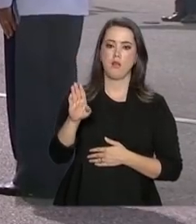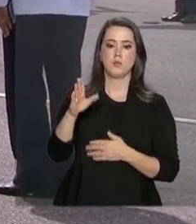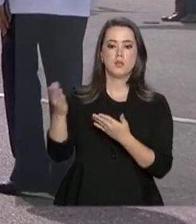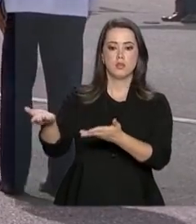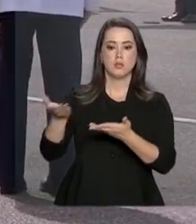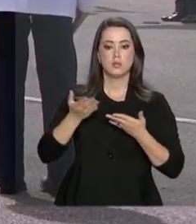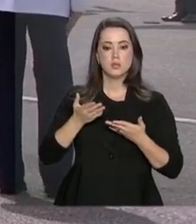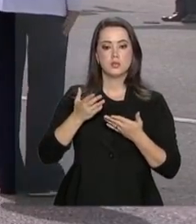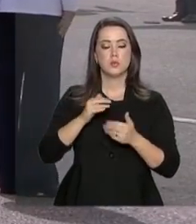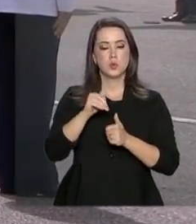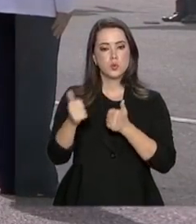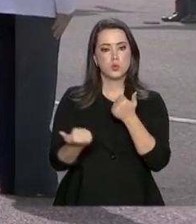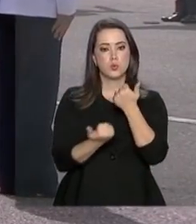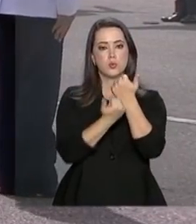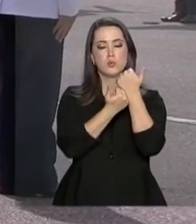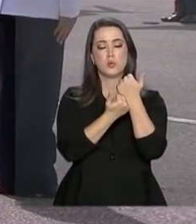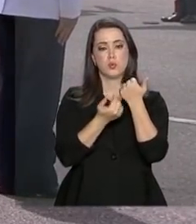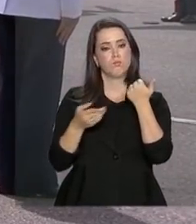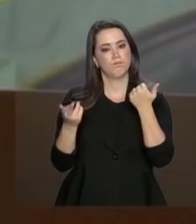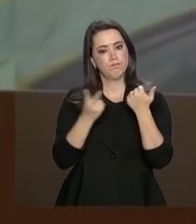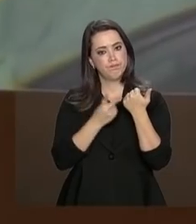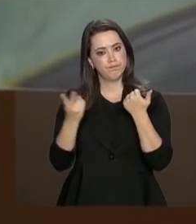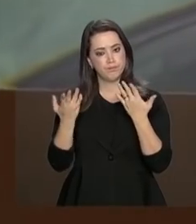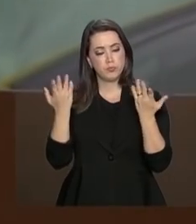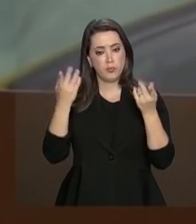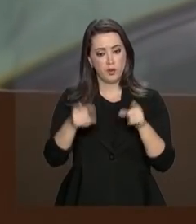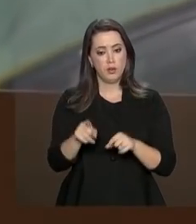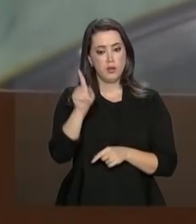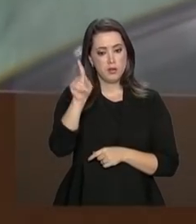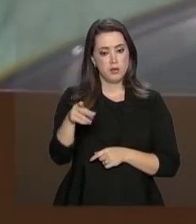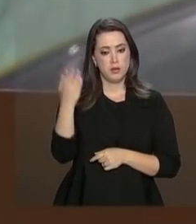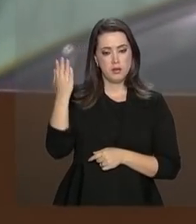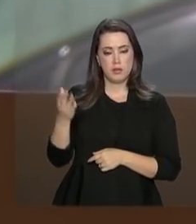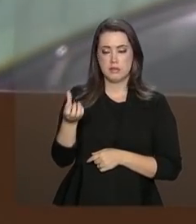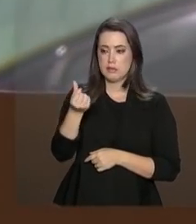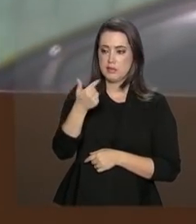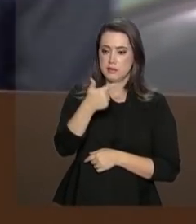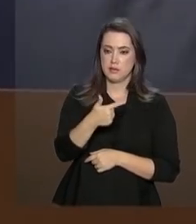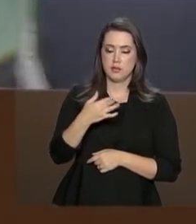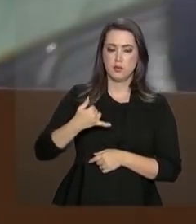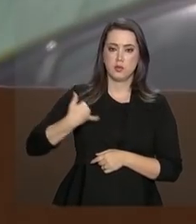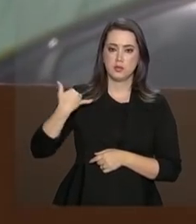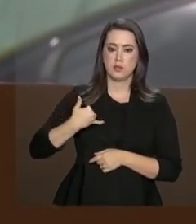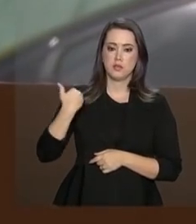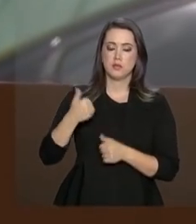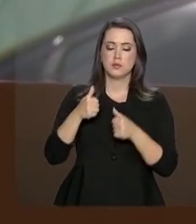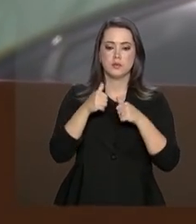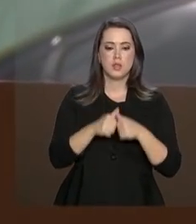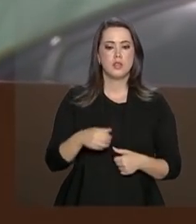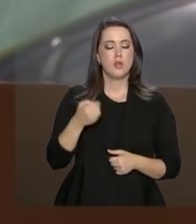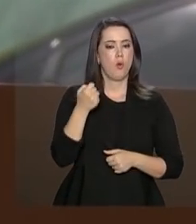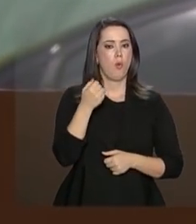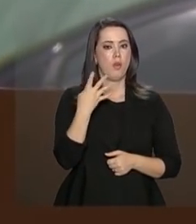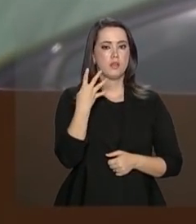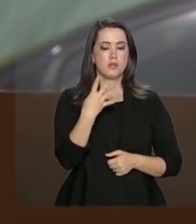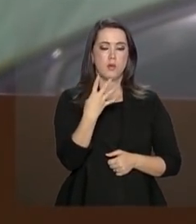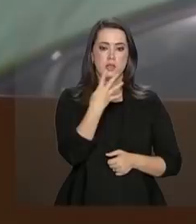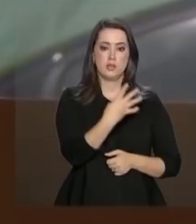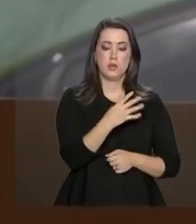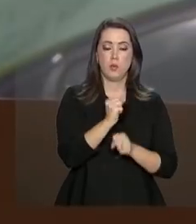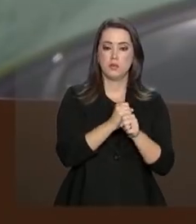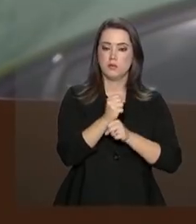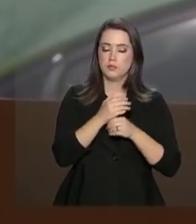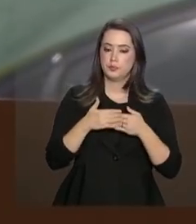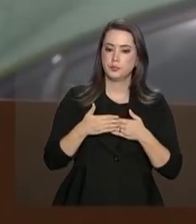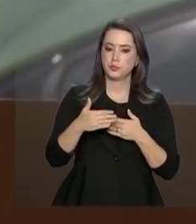do Tenente Brigadeiro doar Nivaldo luí Rossato bermudes tem 62 anos e está a quase 44